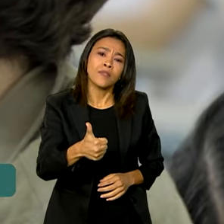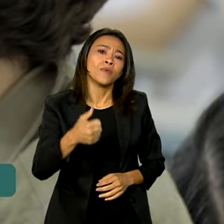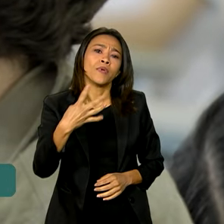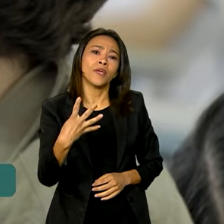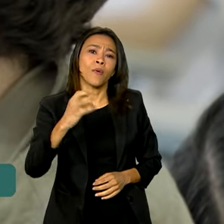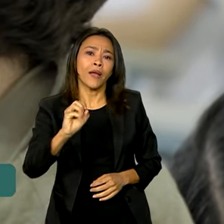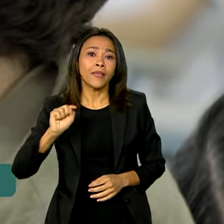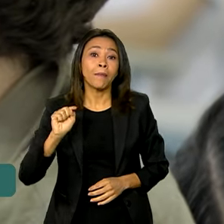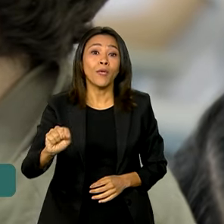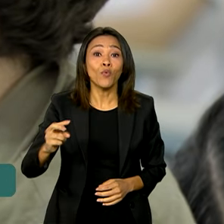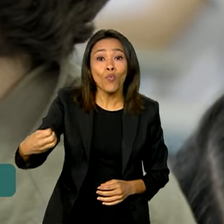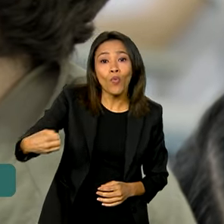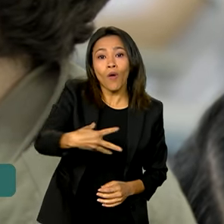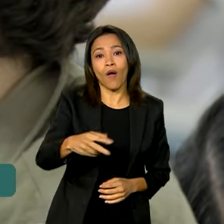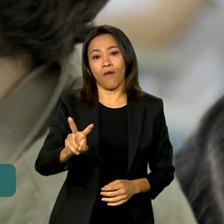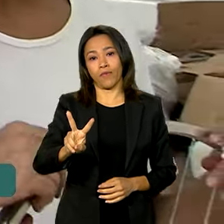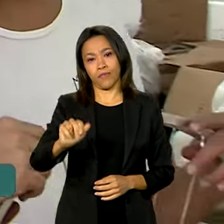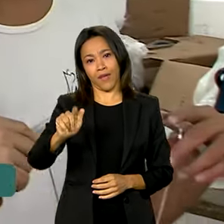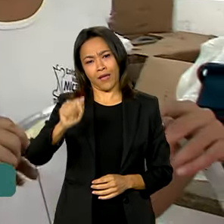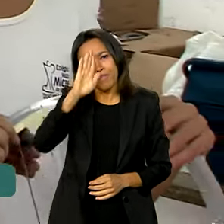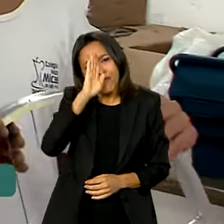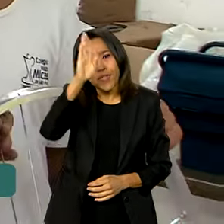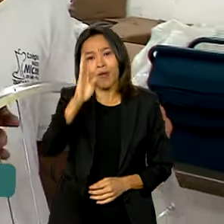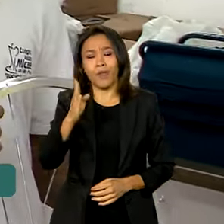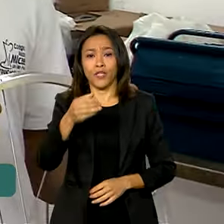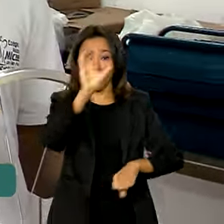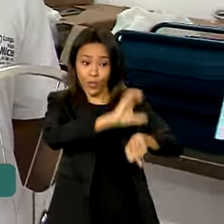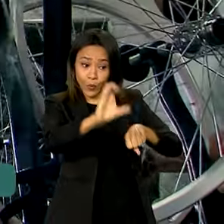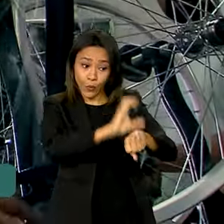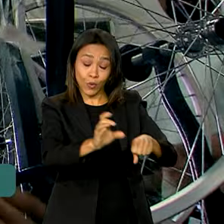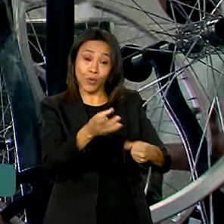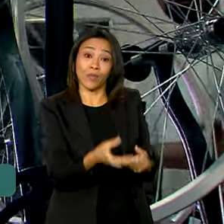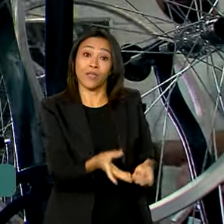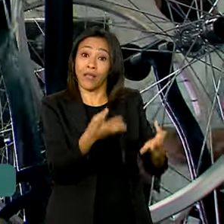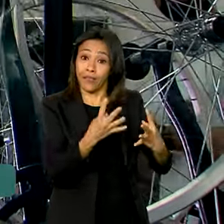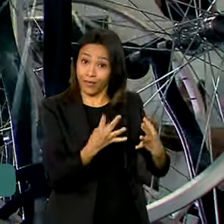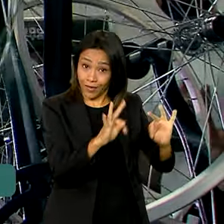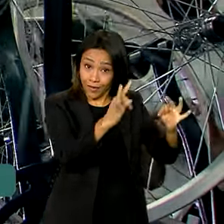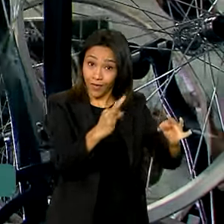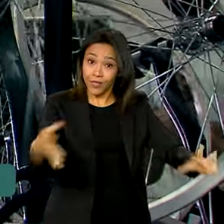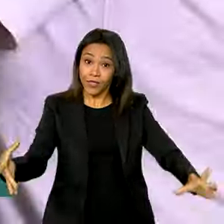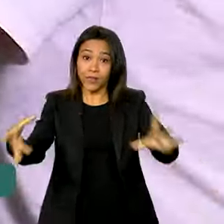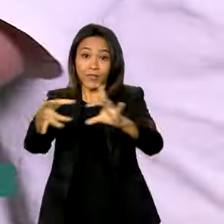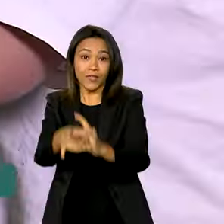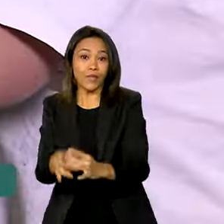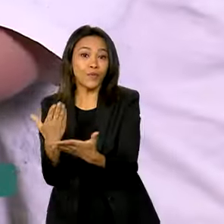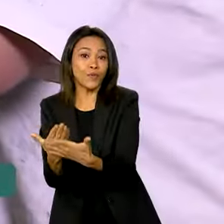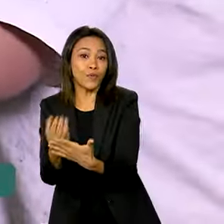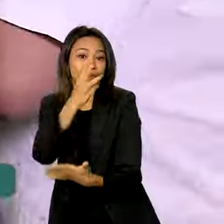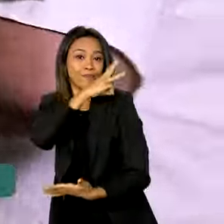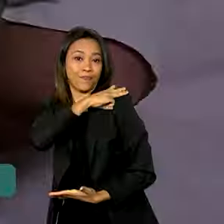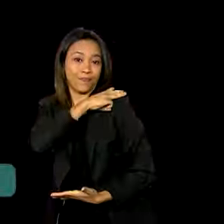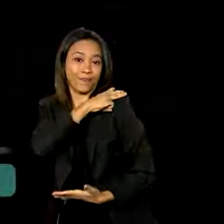novas vagas, principalmente de cursos técnicos integrados ao ensino médio.